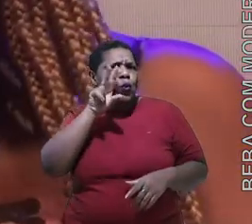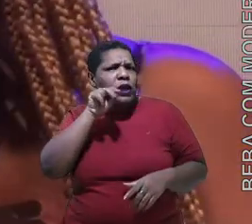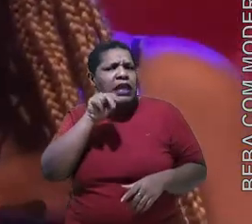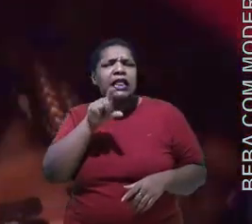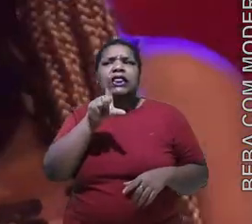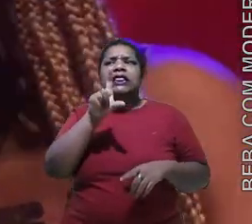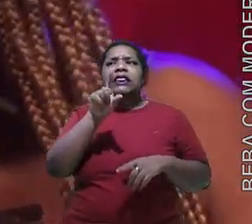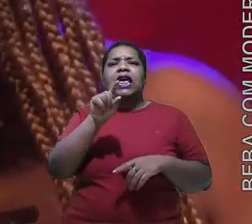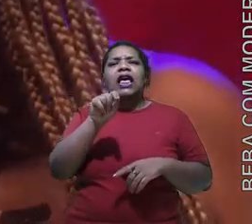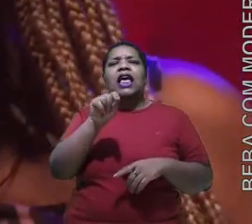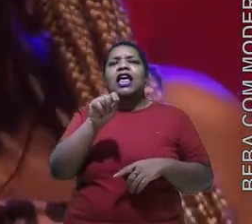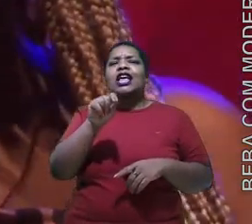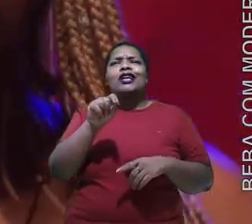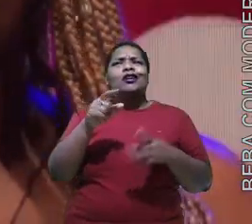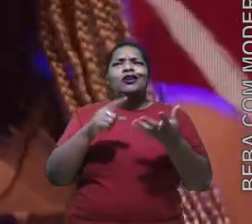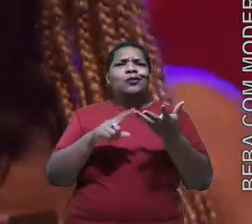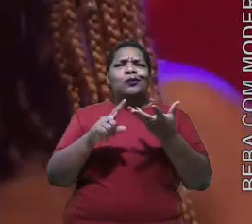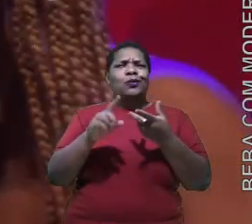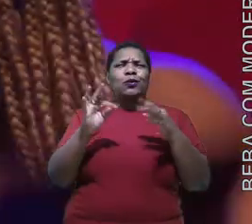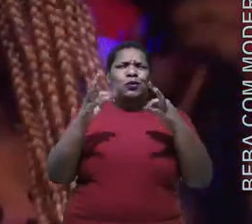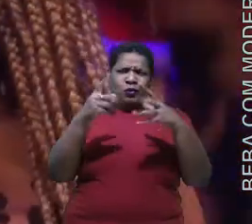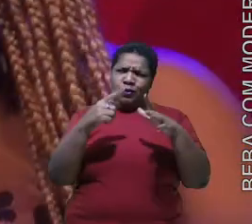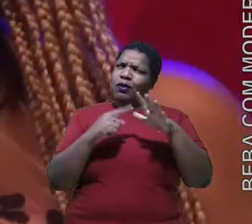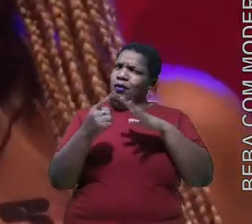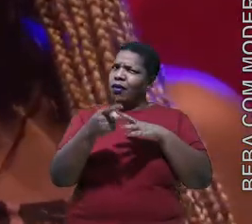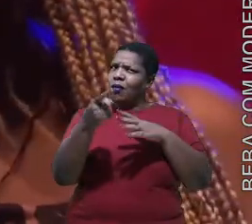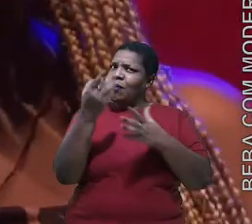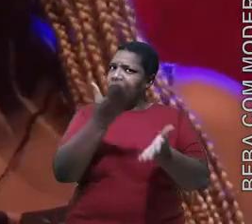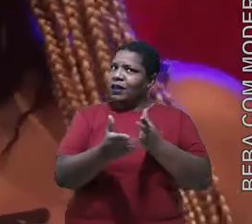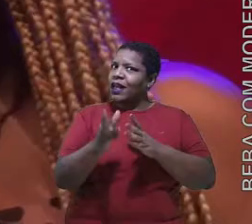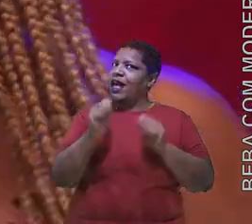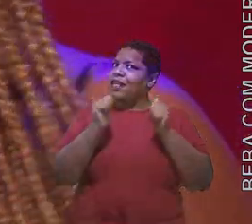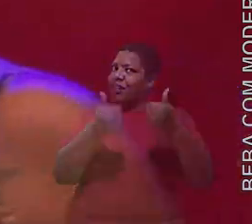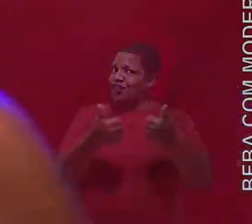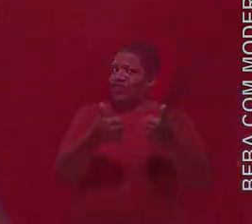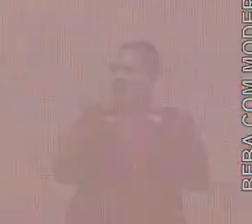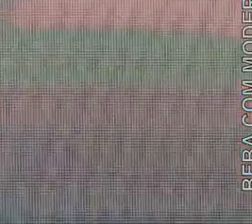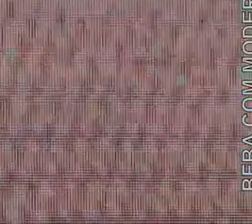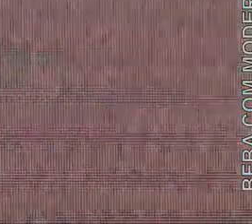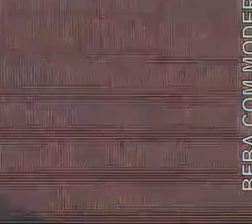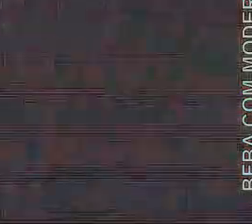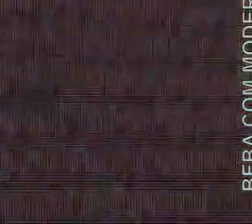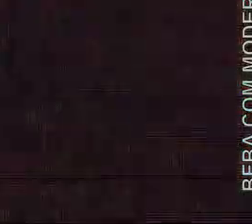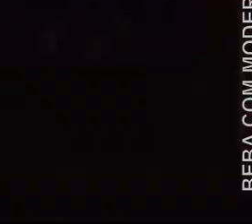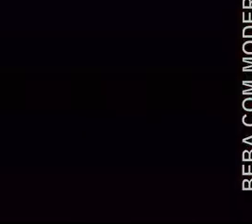pode deixar de perder tudo que tá acontecendo na favela Salmos Tá bom até já